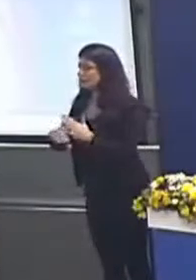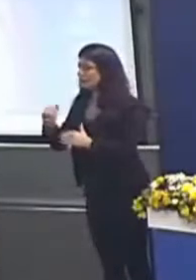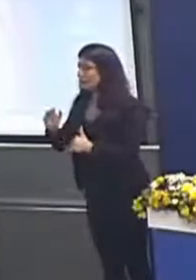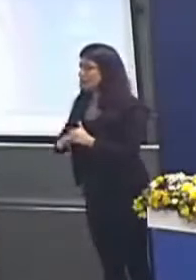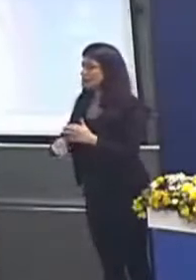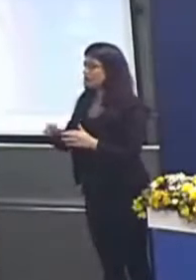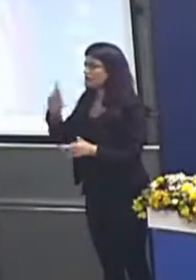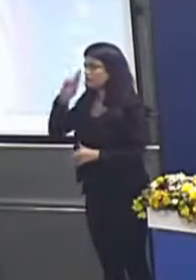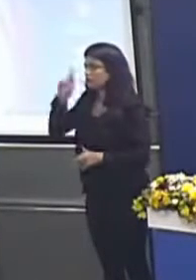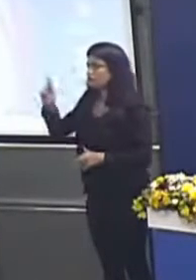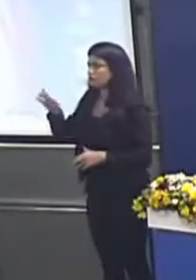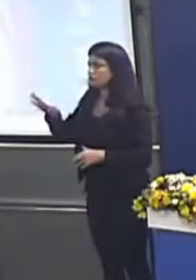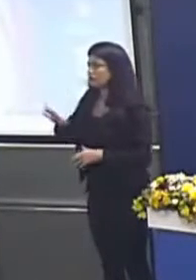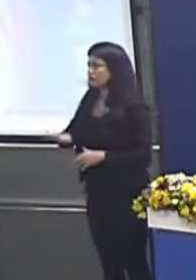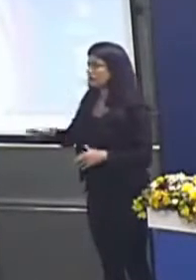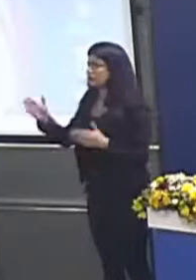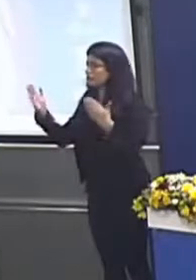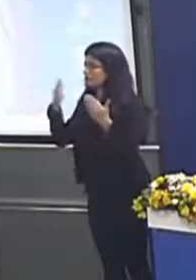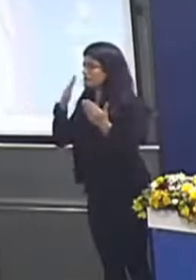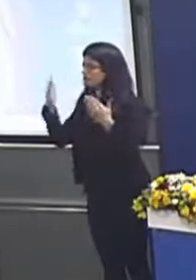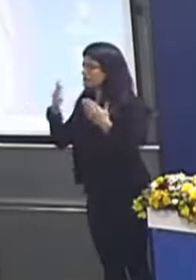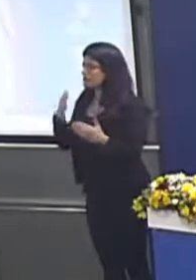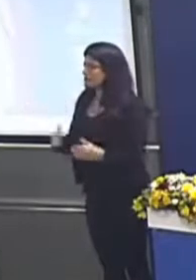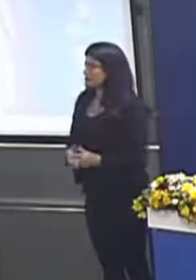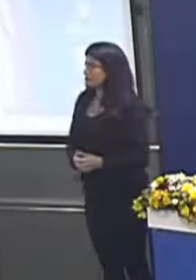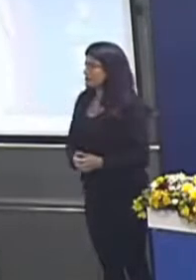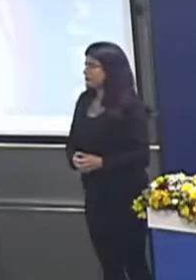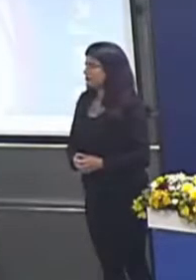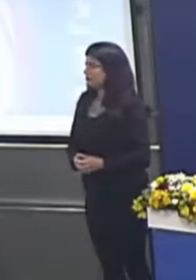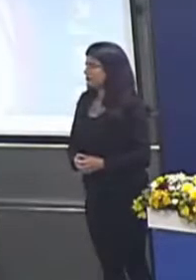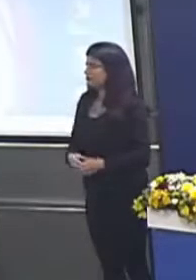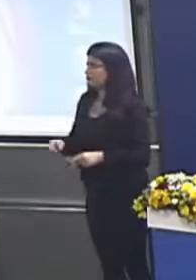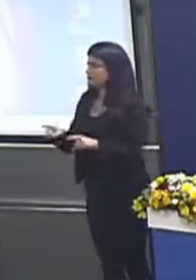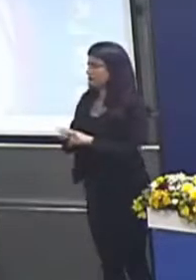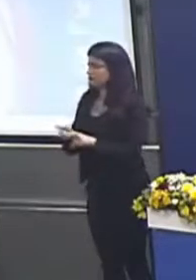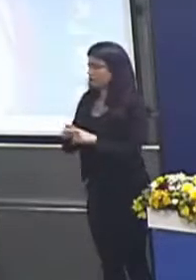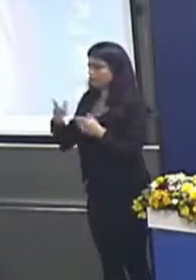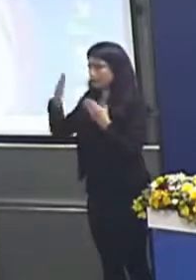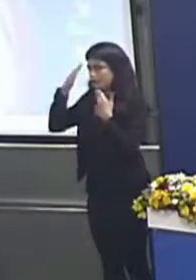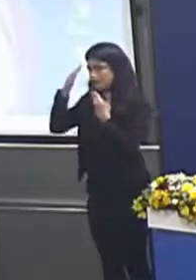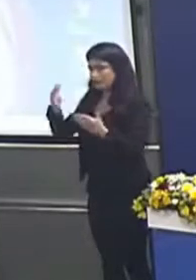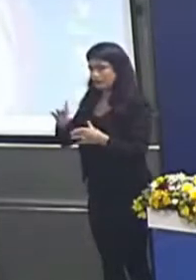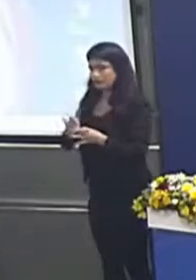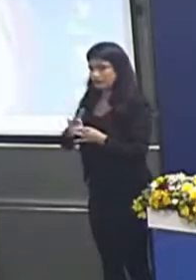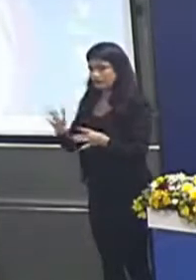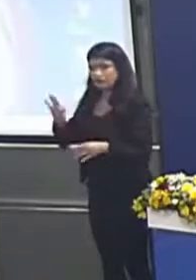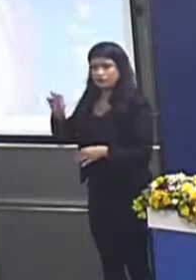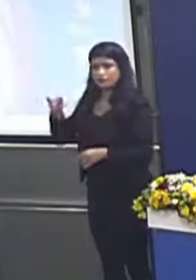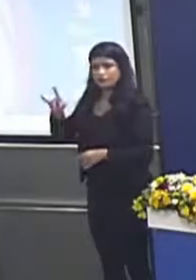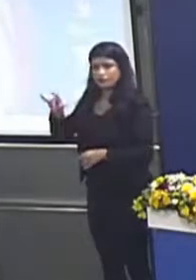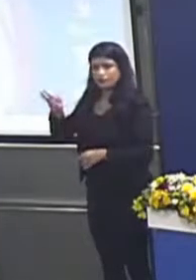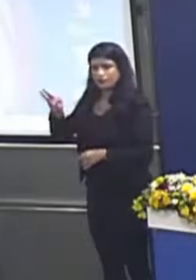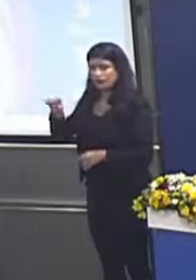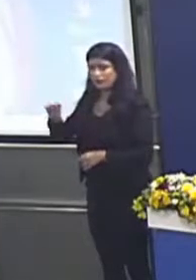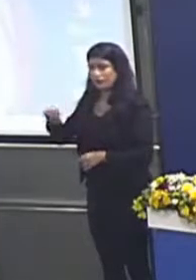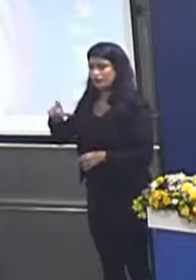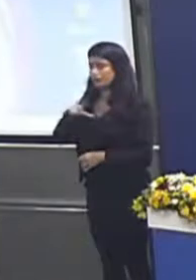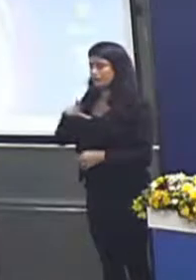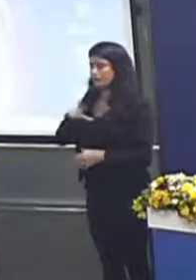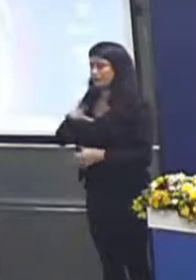né, responsável da psicóloga e do psicólogo. Né, quero agradecer também a disponibilidade da Thalita em poder ter